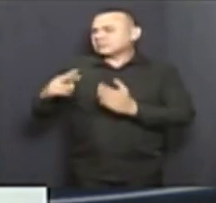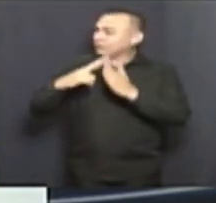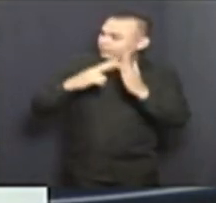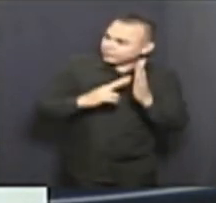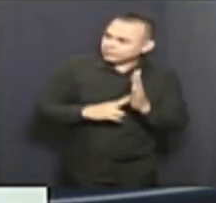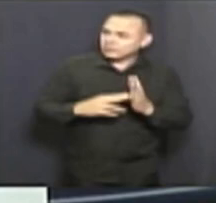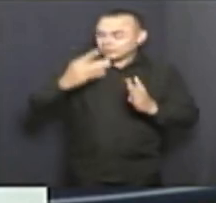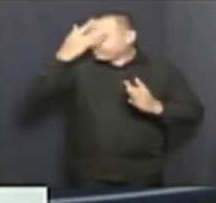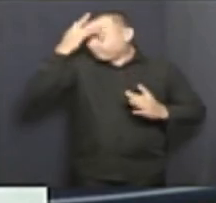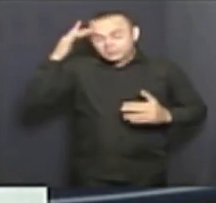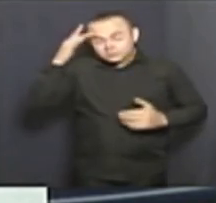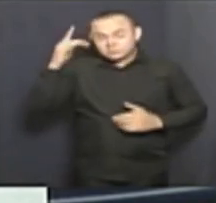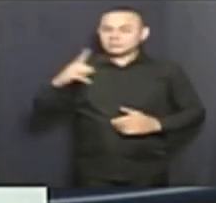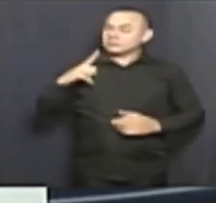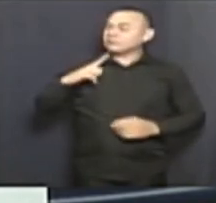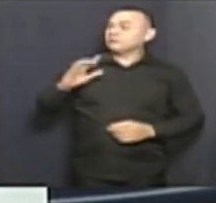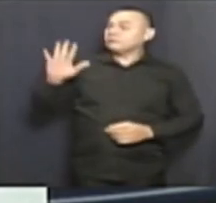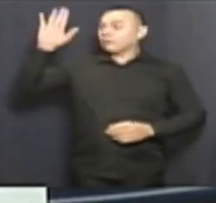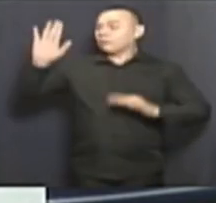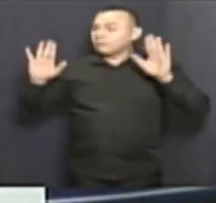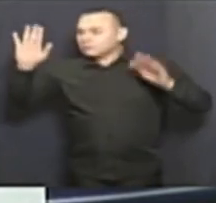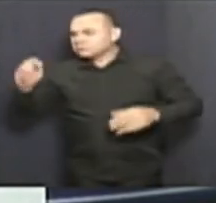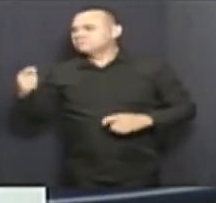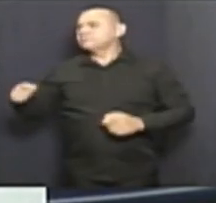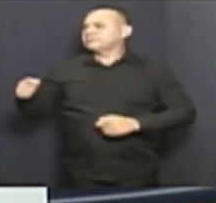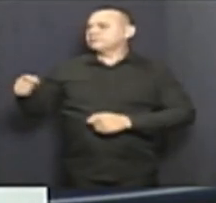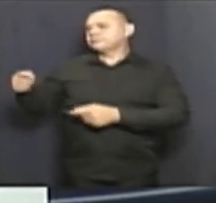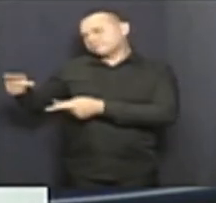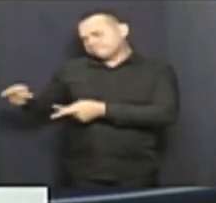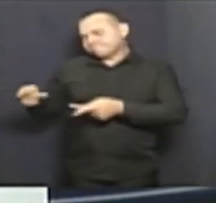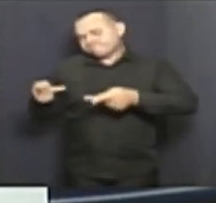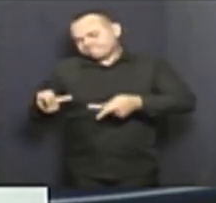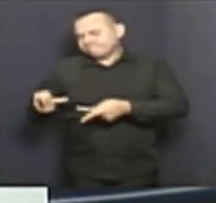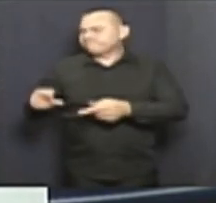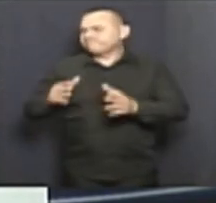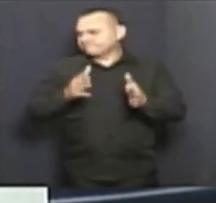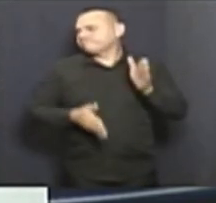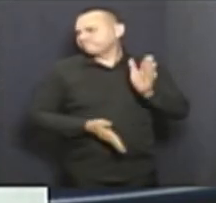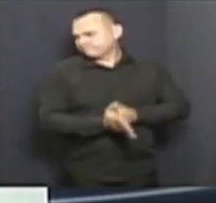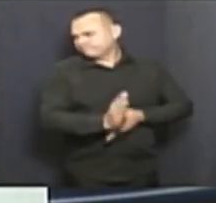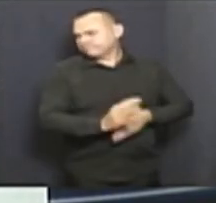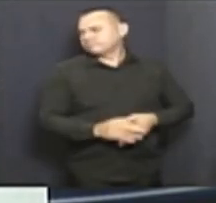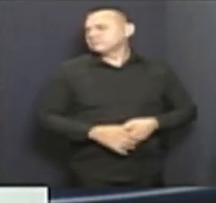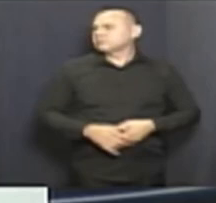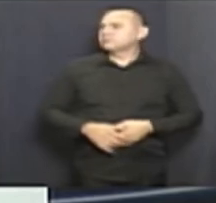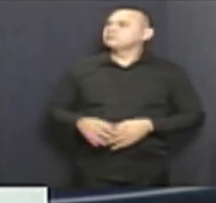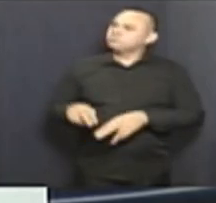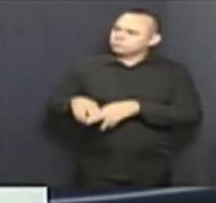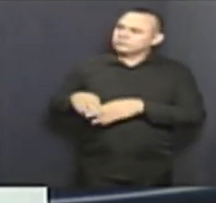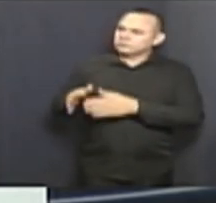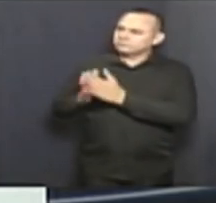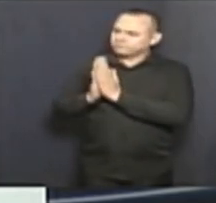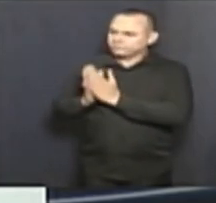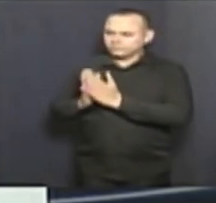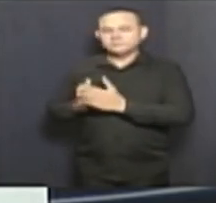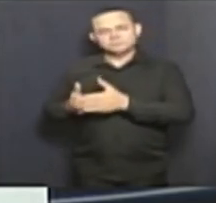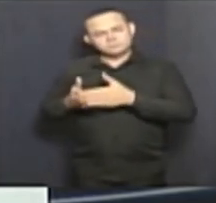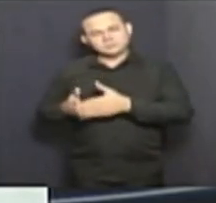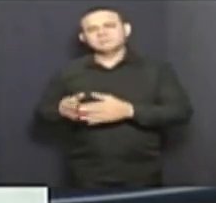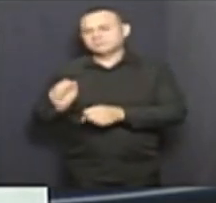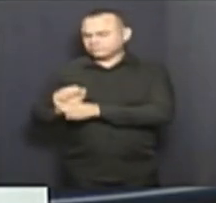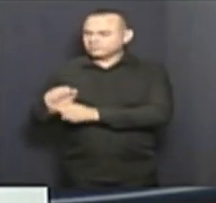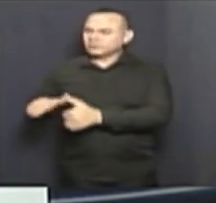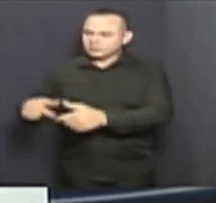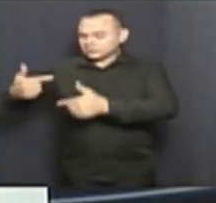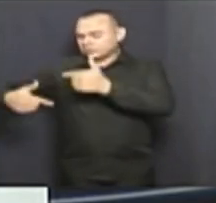quem estiver se manifestando pode ser retirado no início a gente quer que tudo fique aqui até o final acompanhando esse debate da democracia então